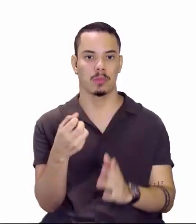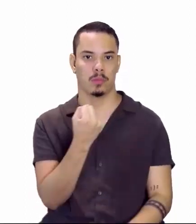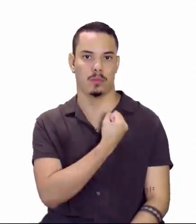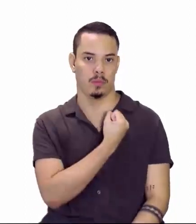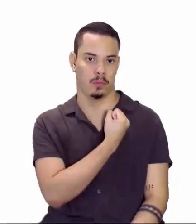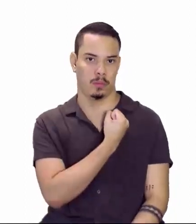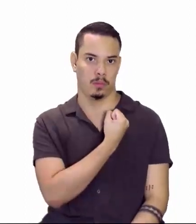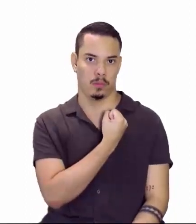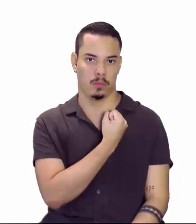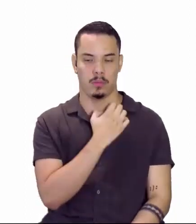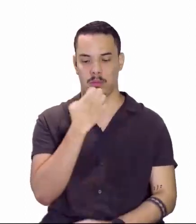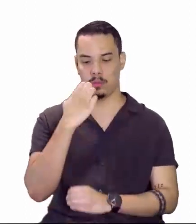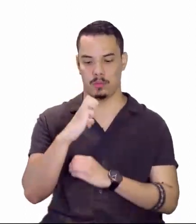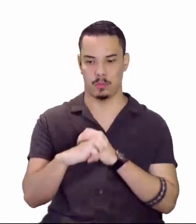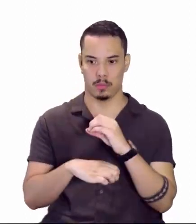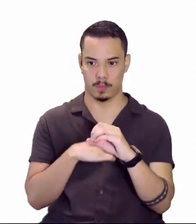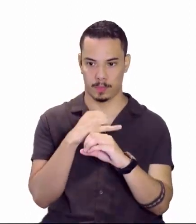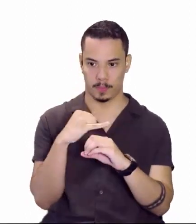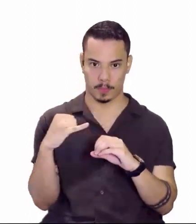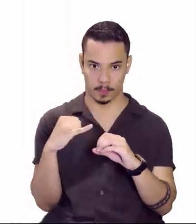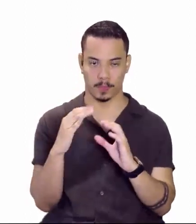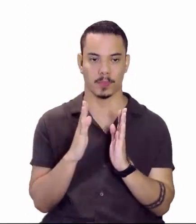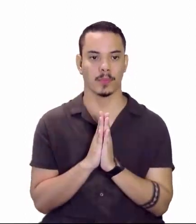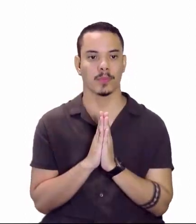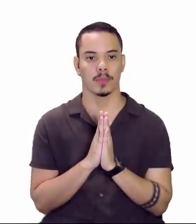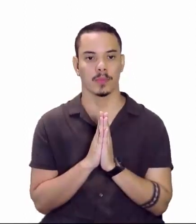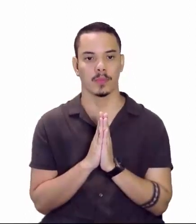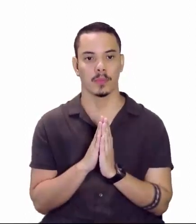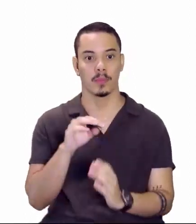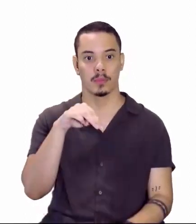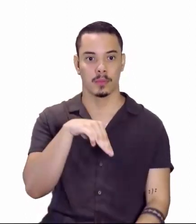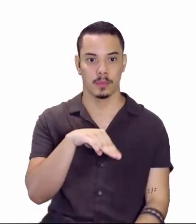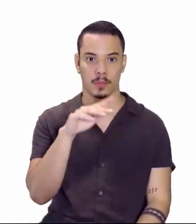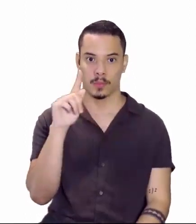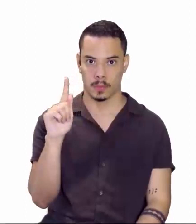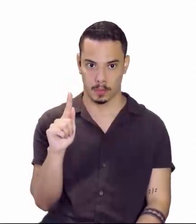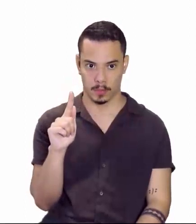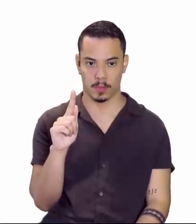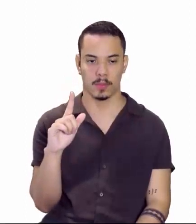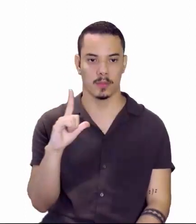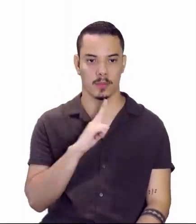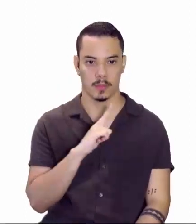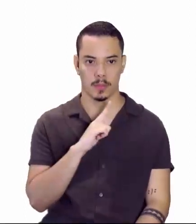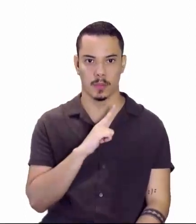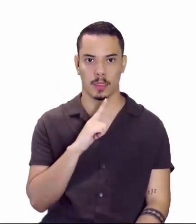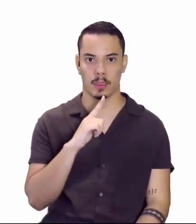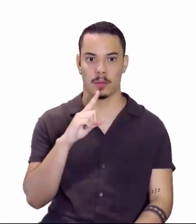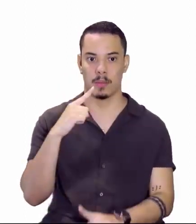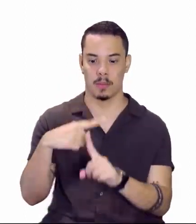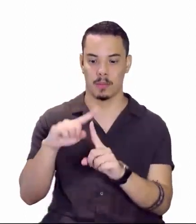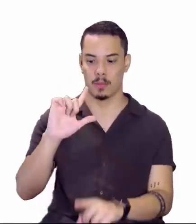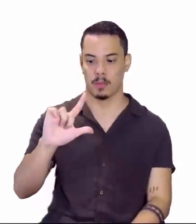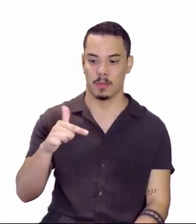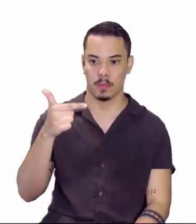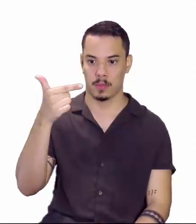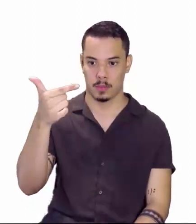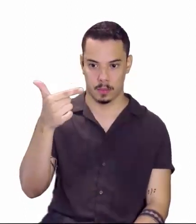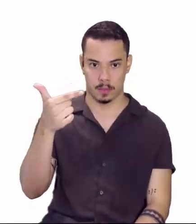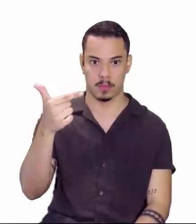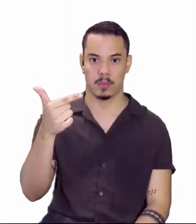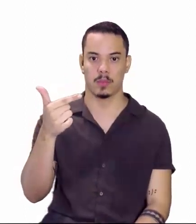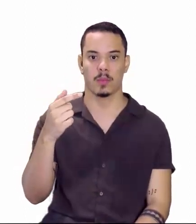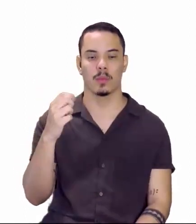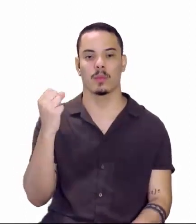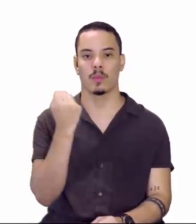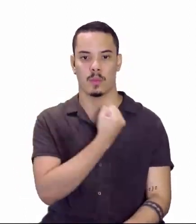elétrons. Assim, no magnésio, que tem carga 2+, o número de